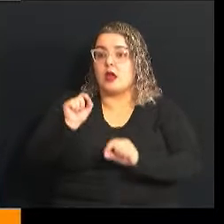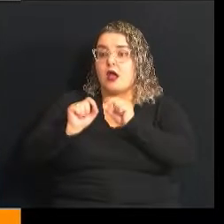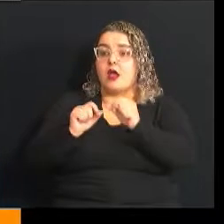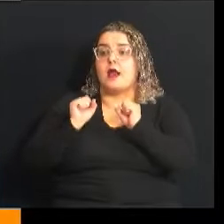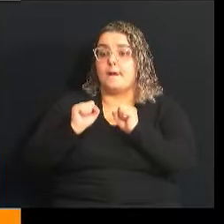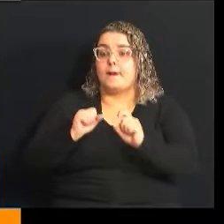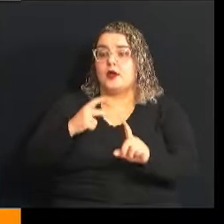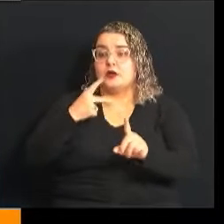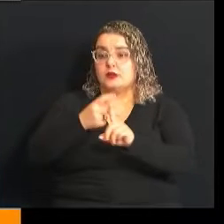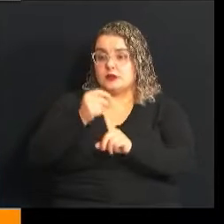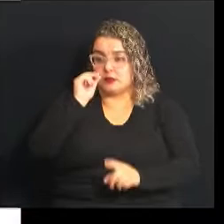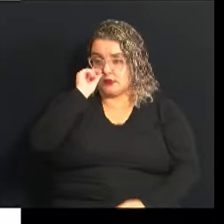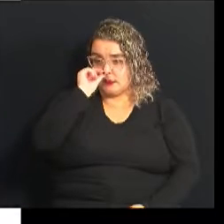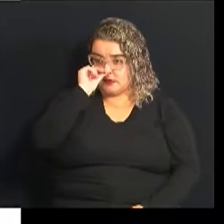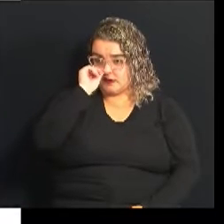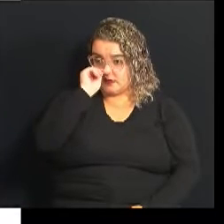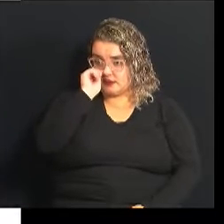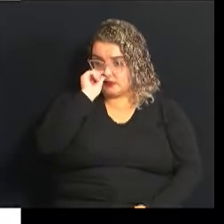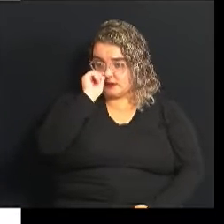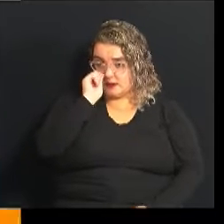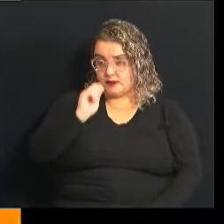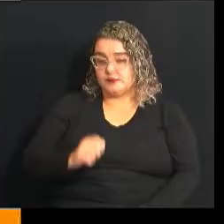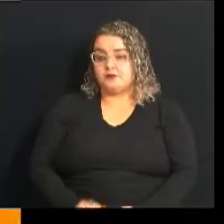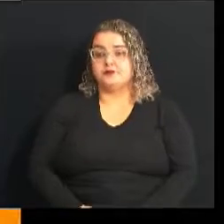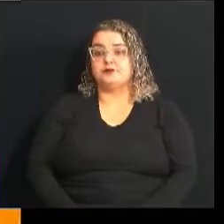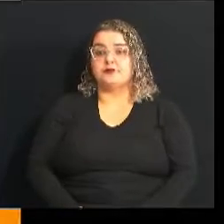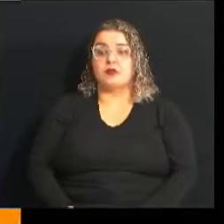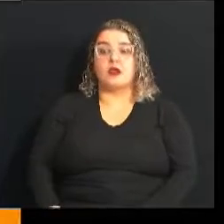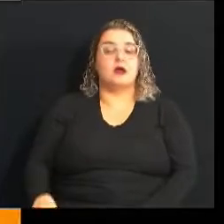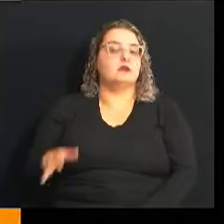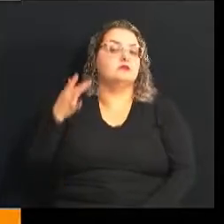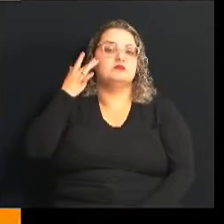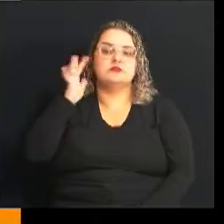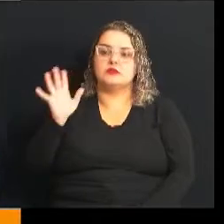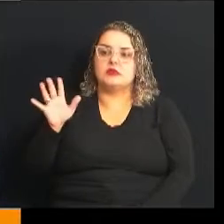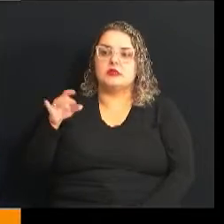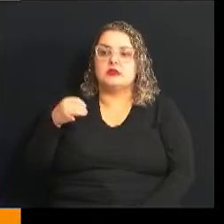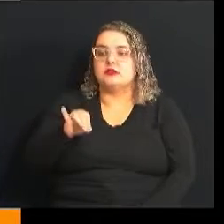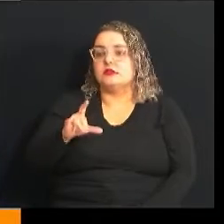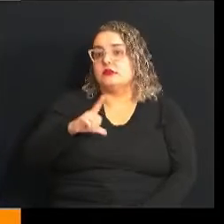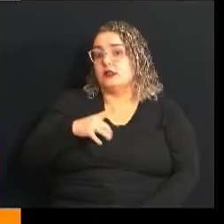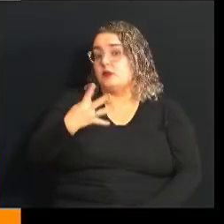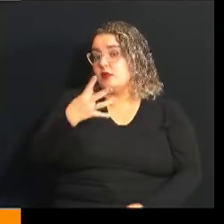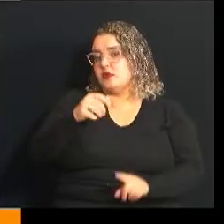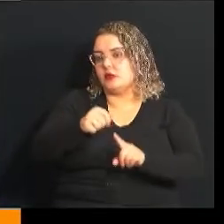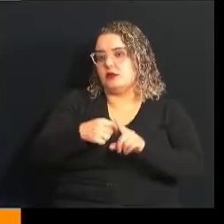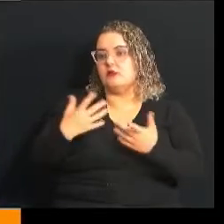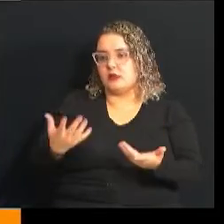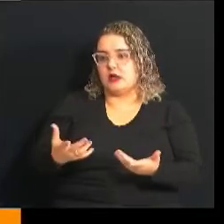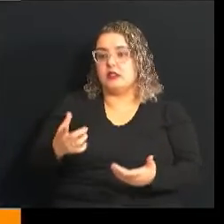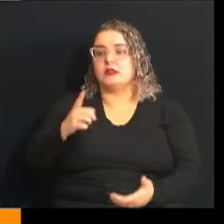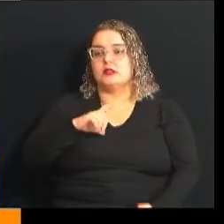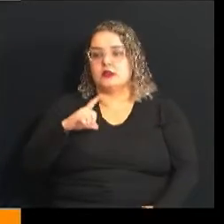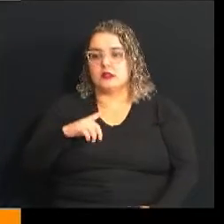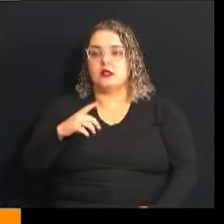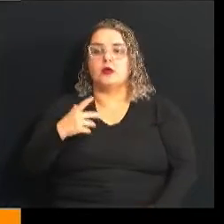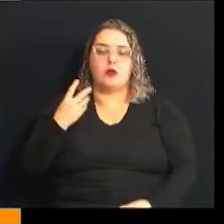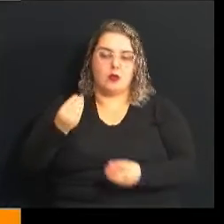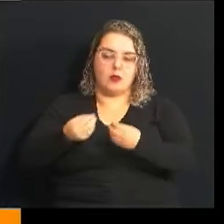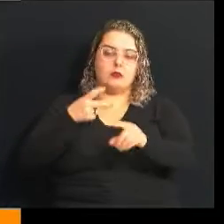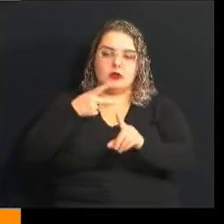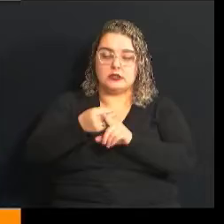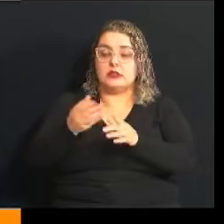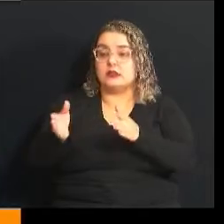você entra ali. Olha, eu não sei se já deu meus 4 meses, mas você vai ter como, olha. Então, nesse